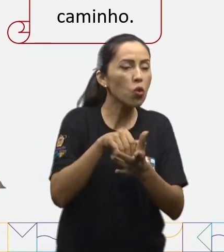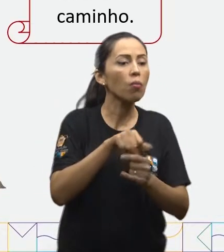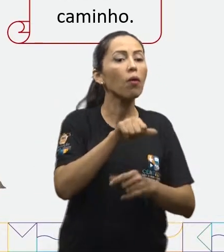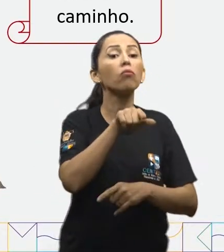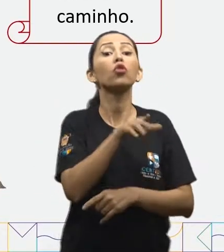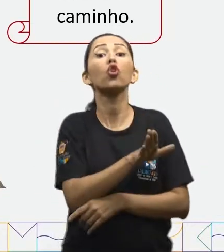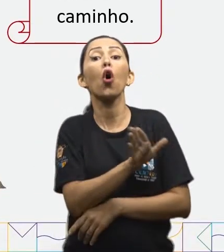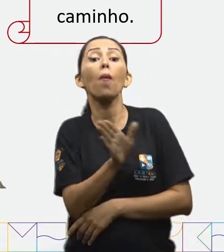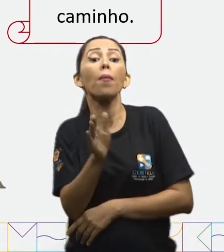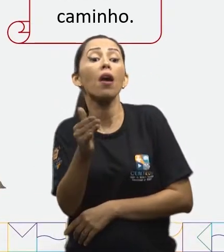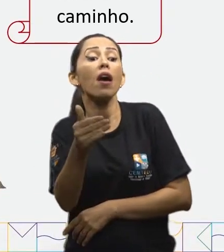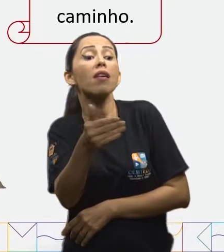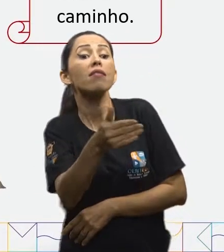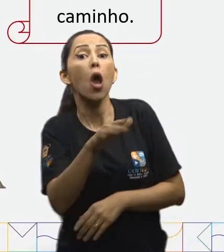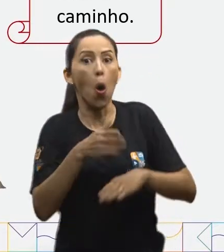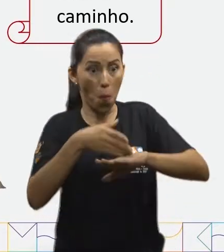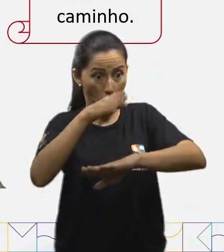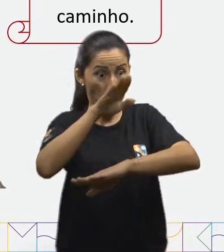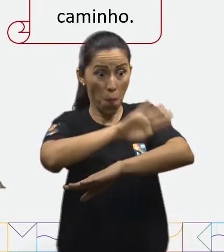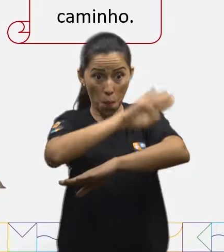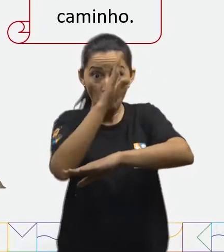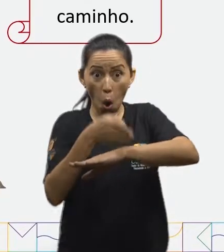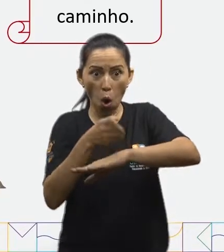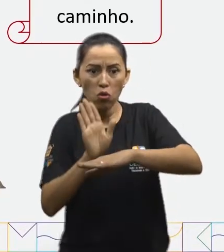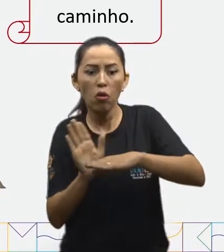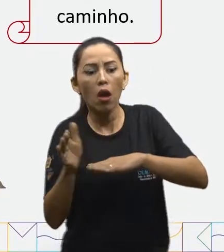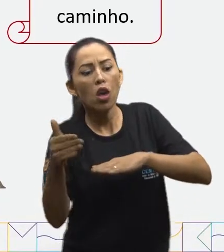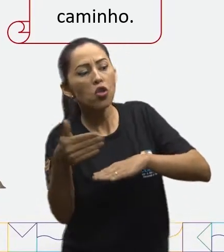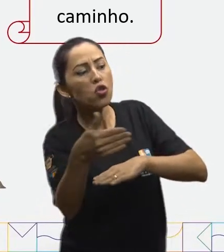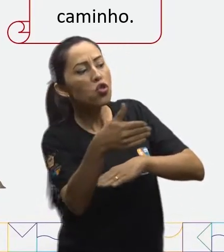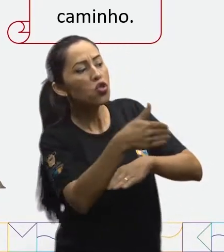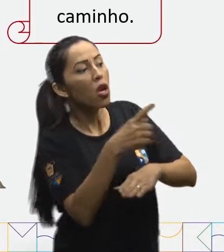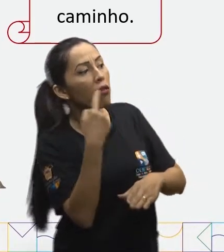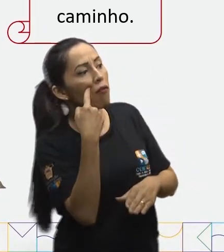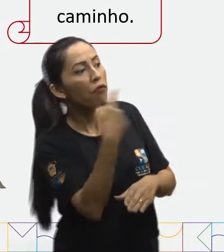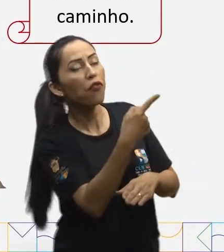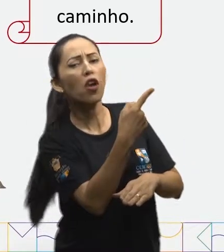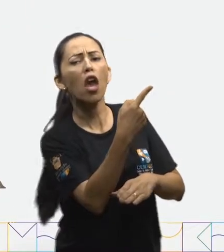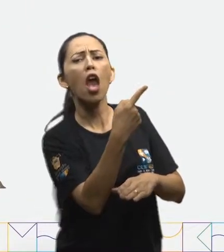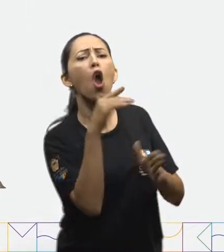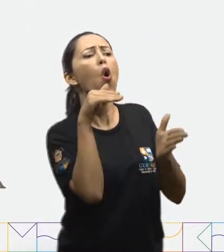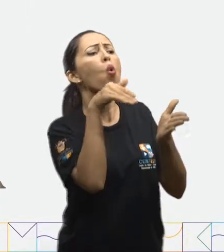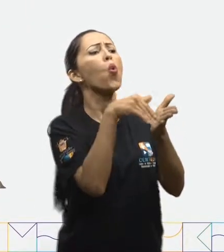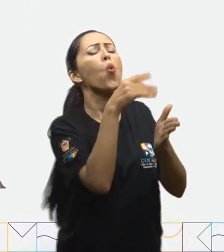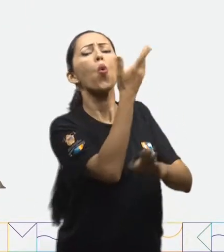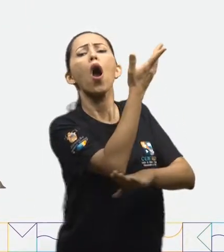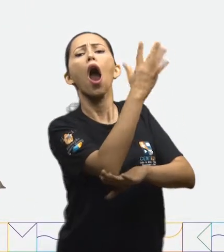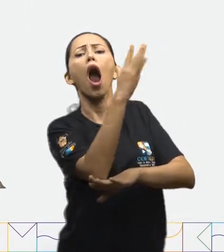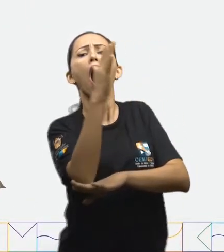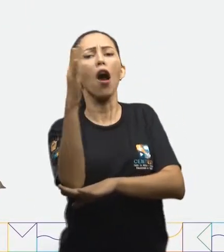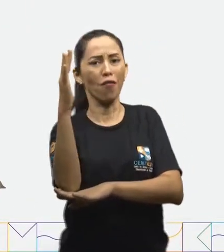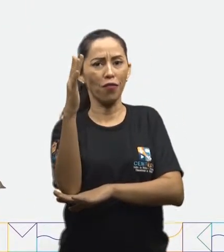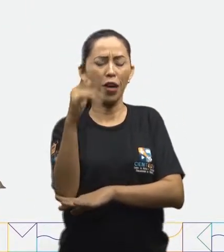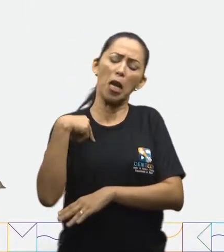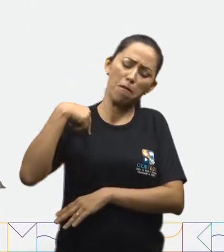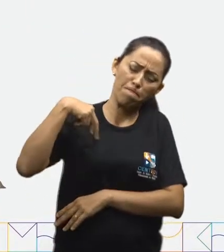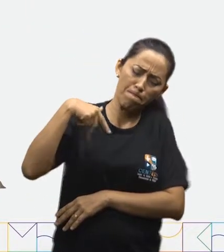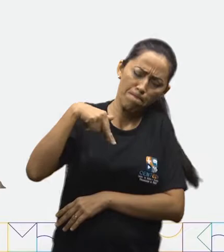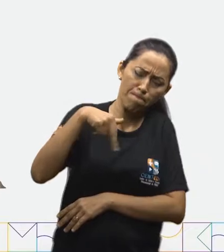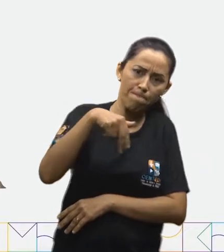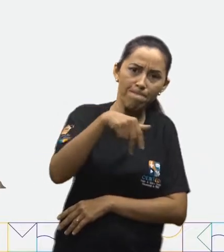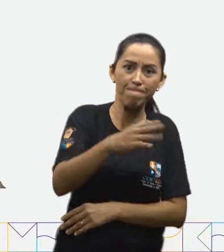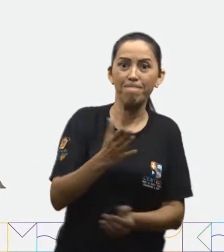Dobre à esquerda do monte e encontre as últimas árvores do caminho. Então, o que Joãozinho fez? Foi